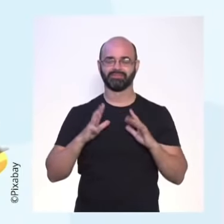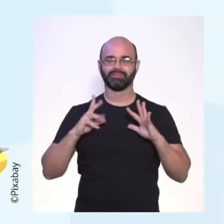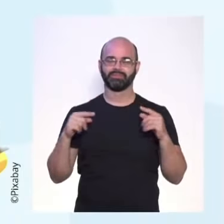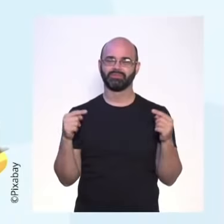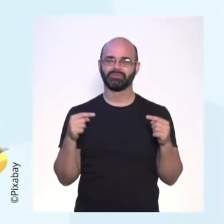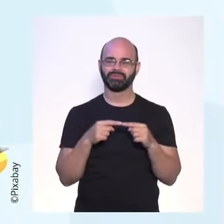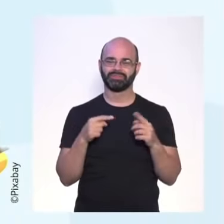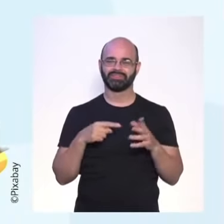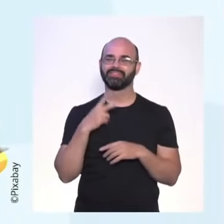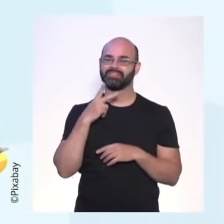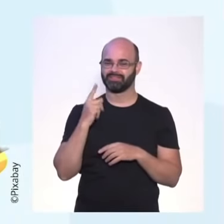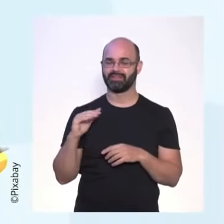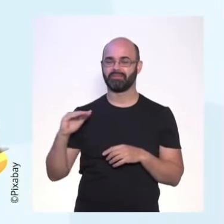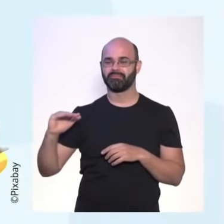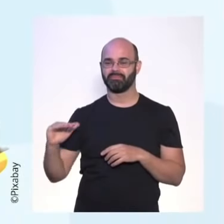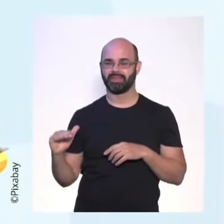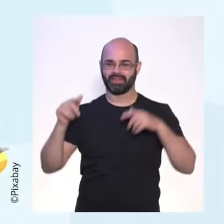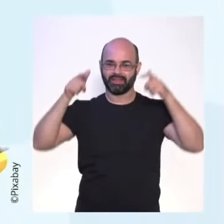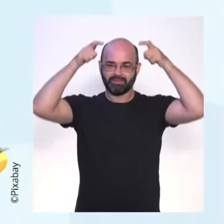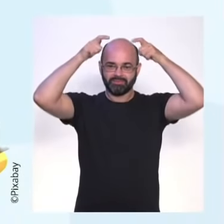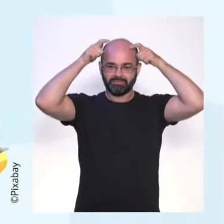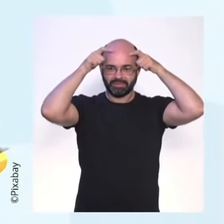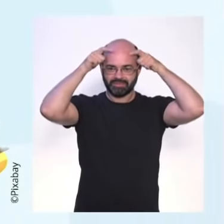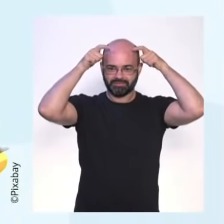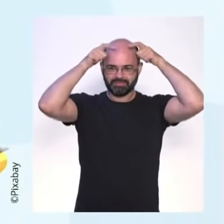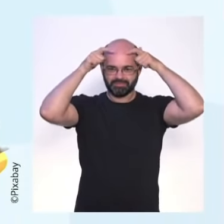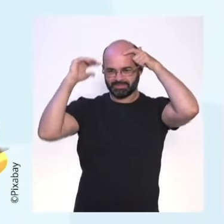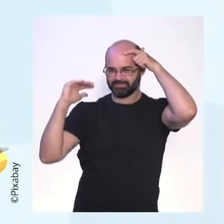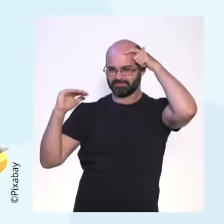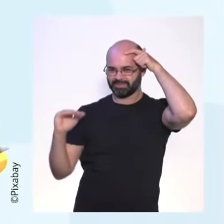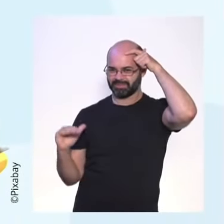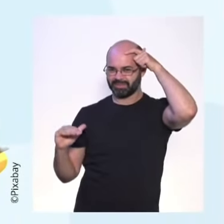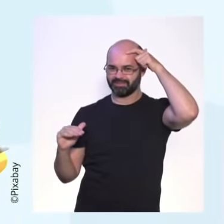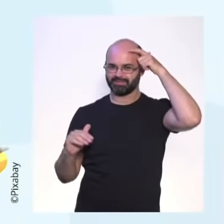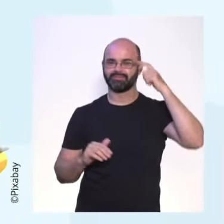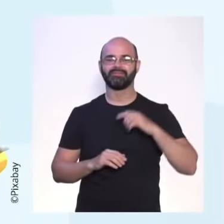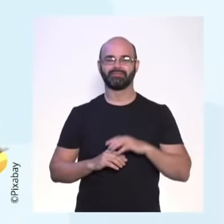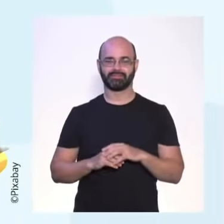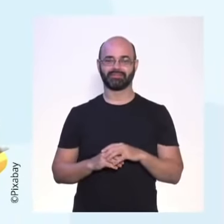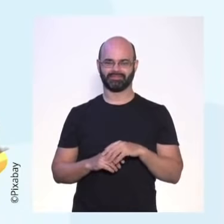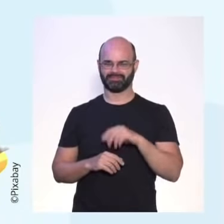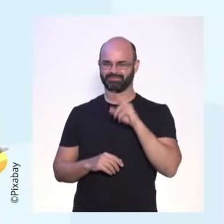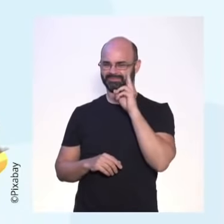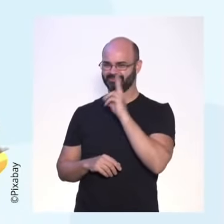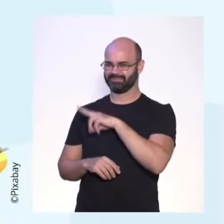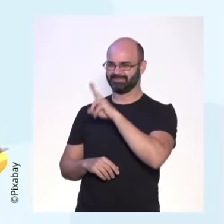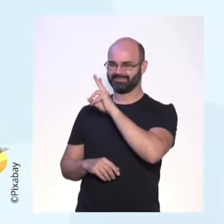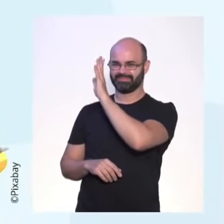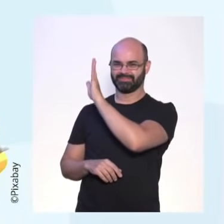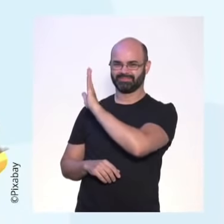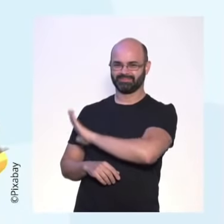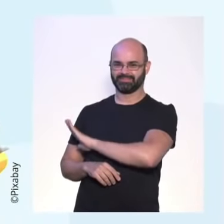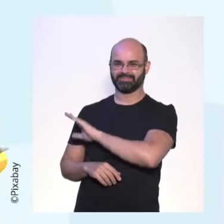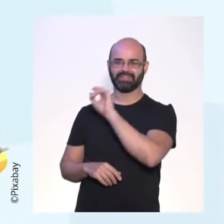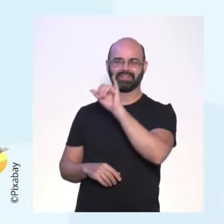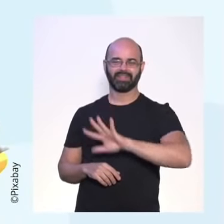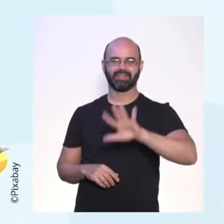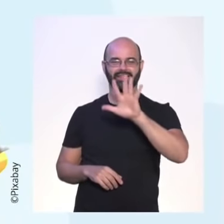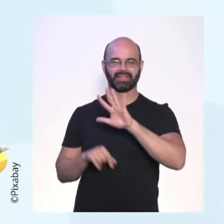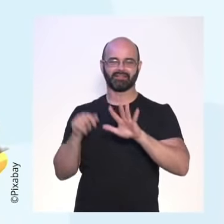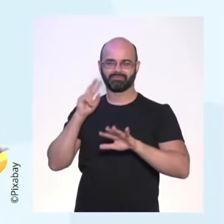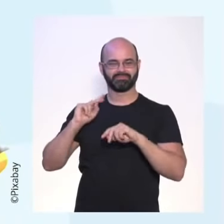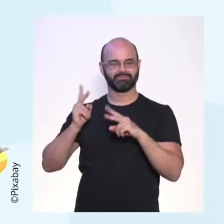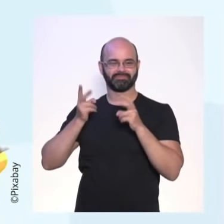relacionadas ao Pequeno Príncipe é o pessoal já tá bem escolado com isso daí né Imagem Ela é bem lúdica né Principalmente